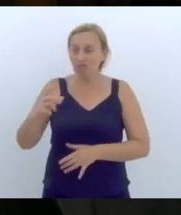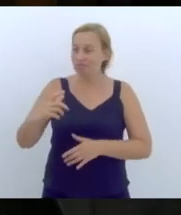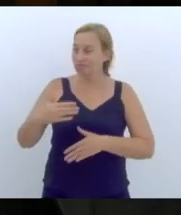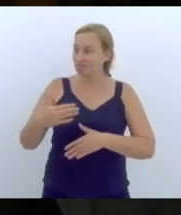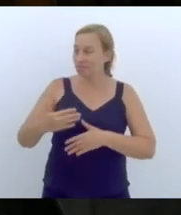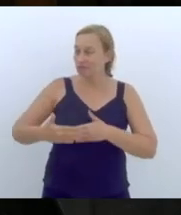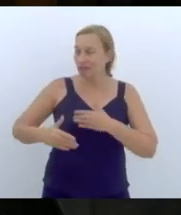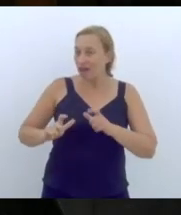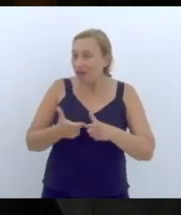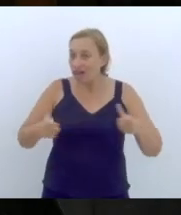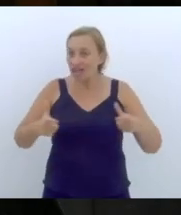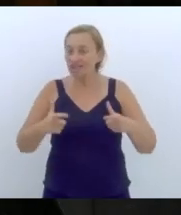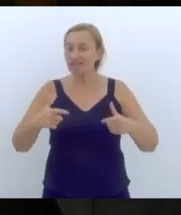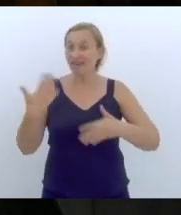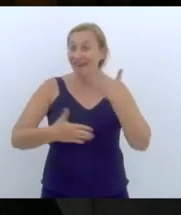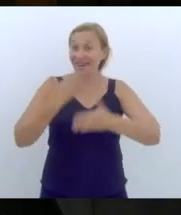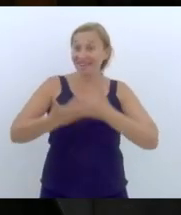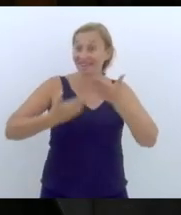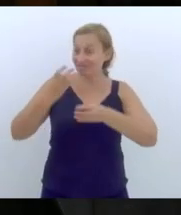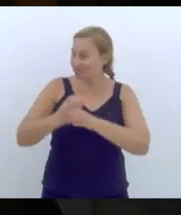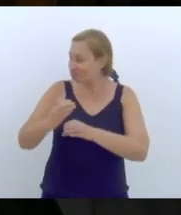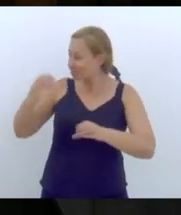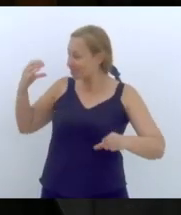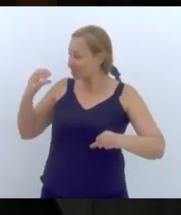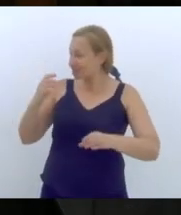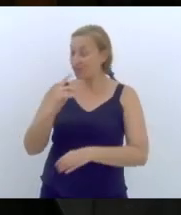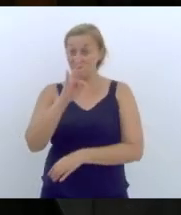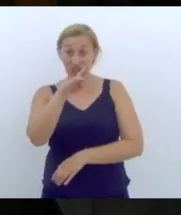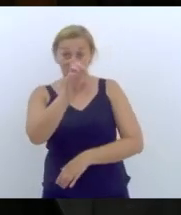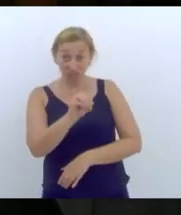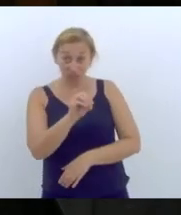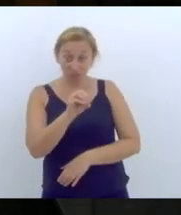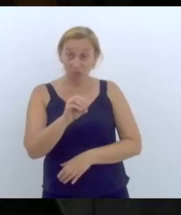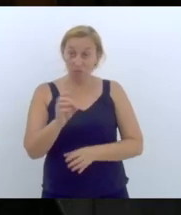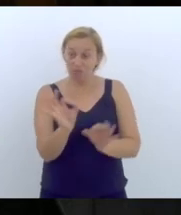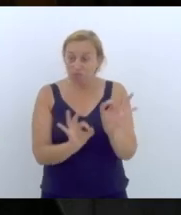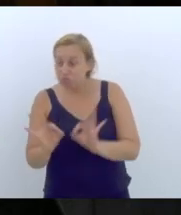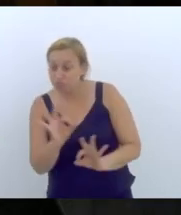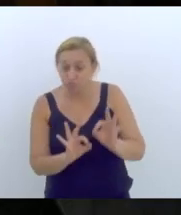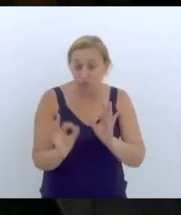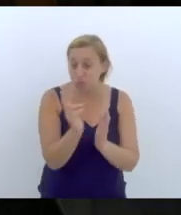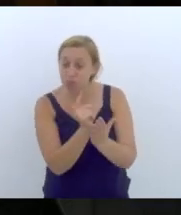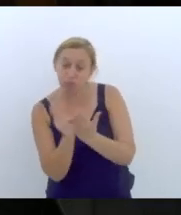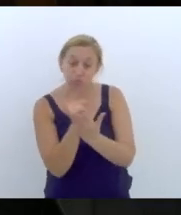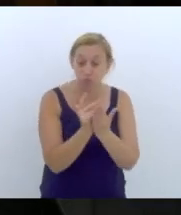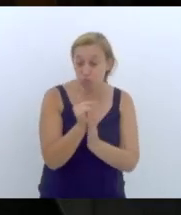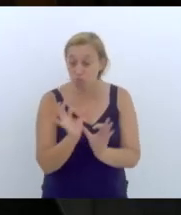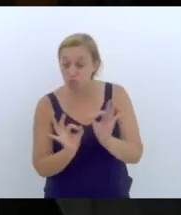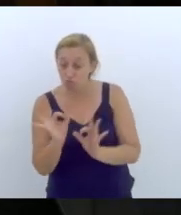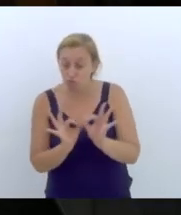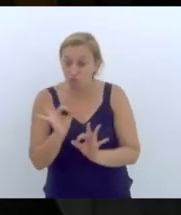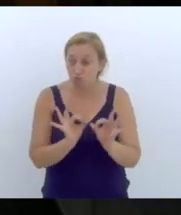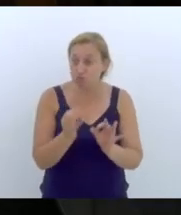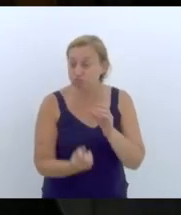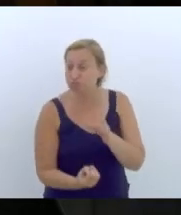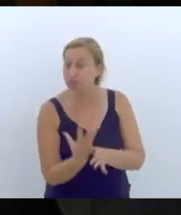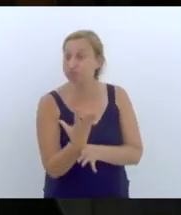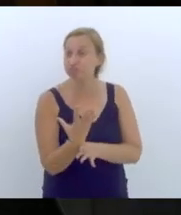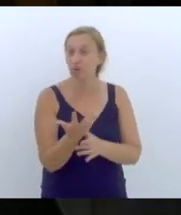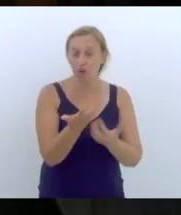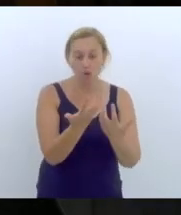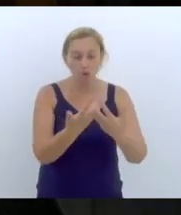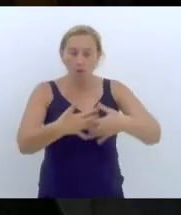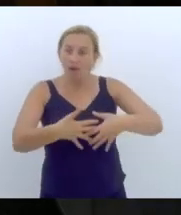vantagem do engenheiro Frederico Keller foi que, quando ele desenhou Petrópolis, ele colocou uma